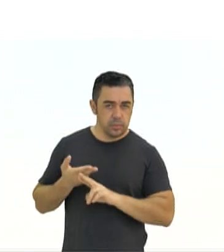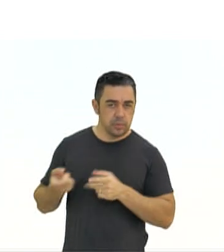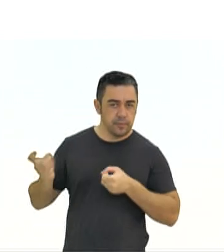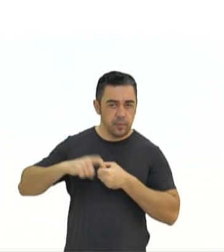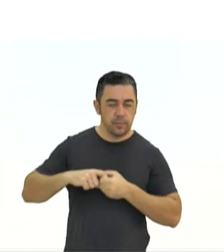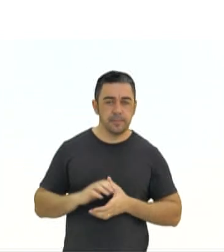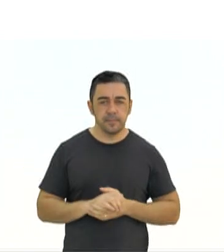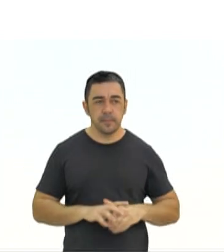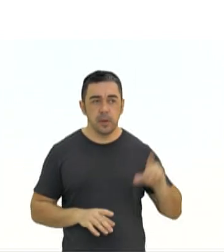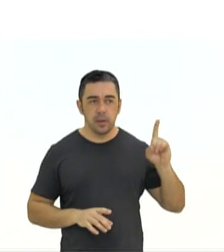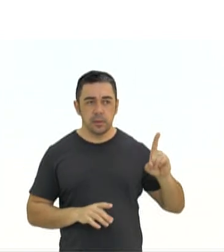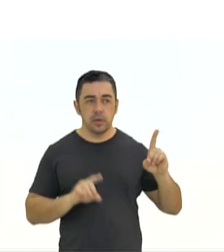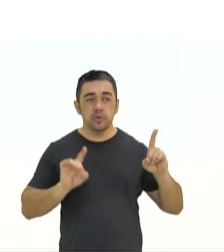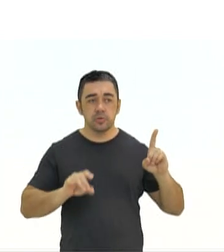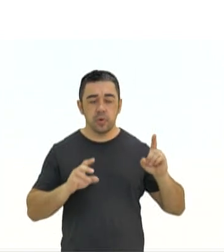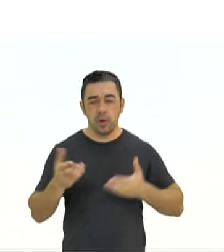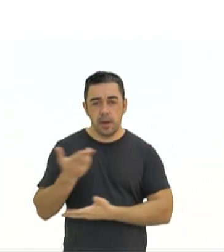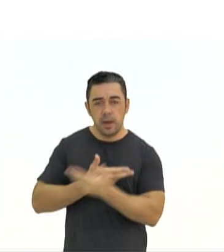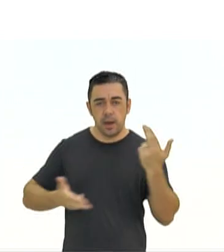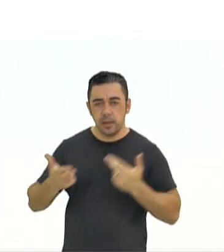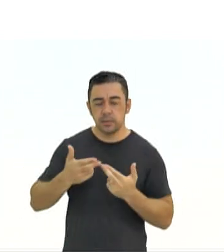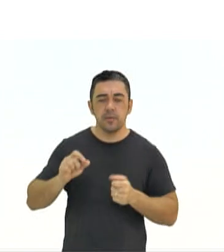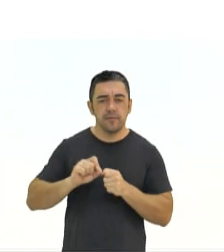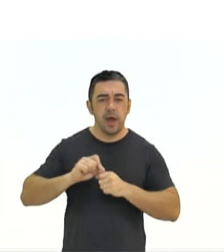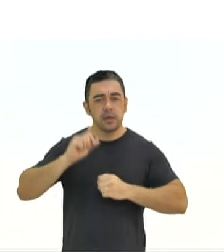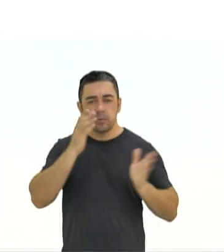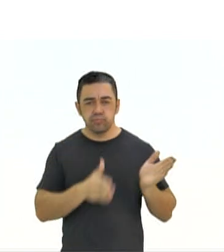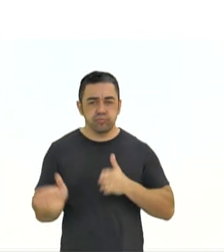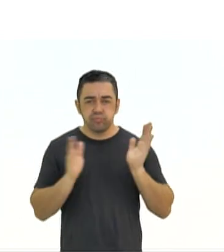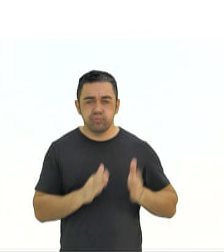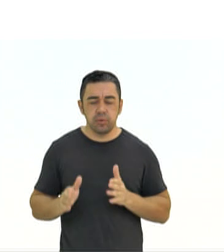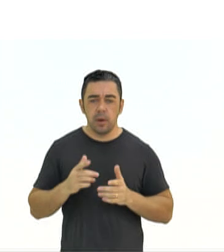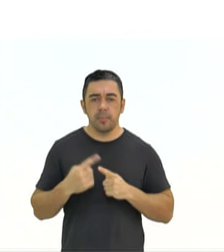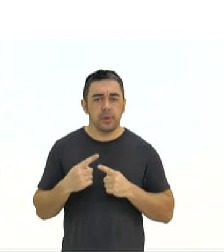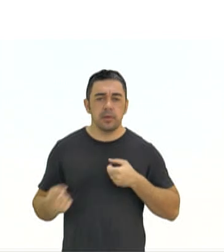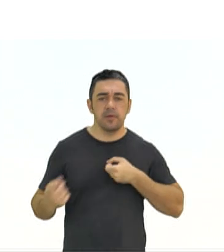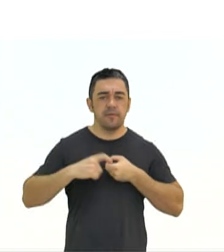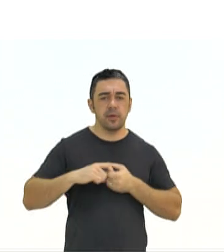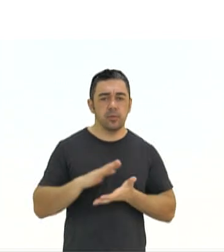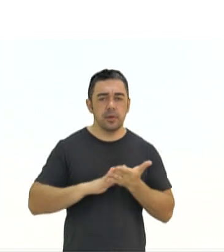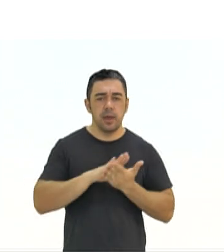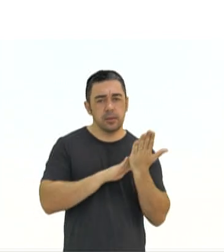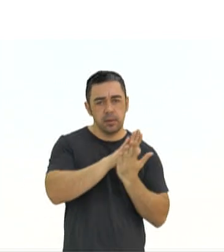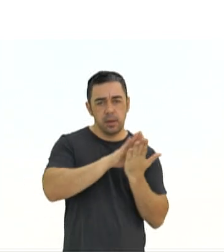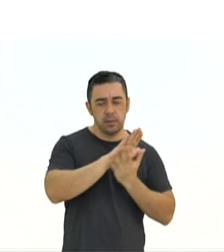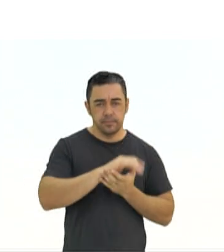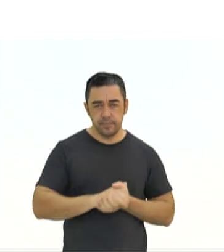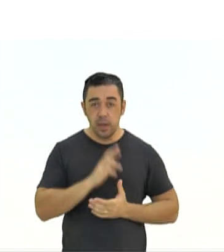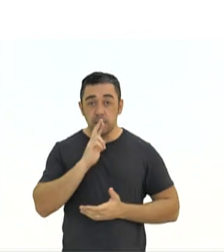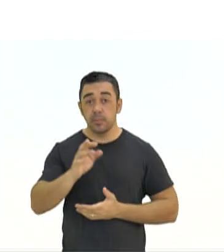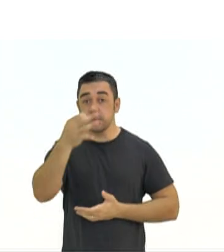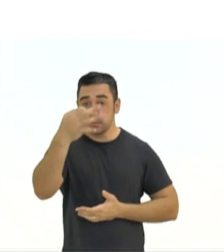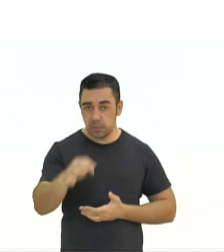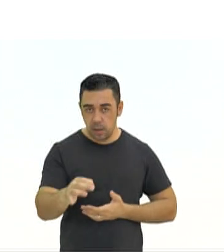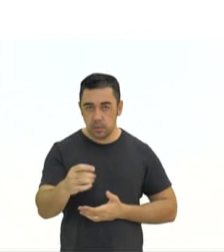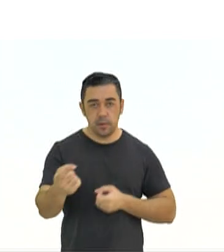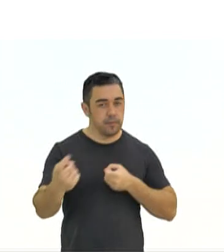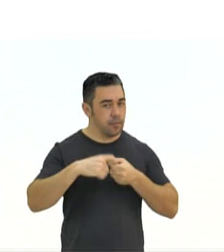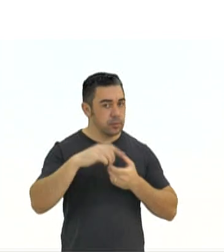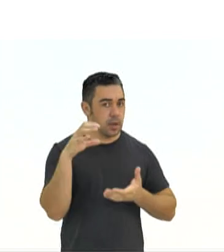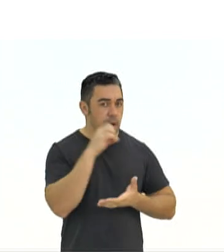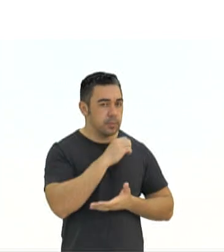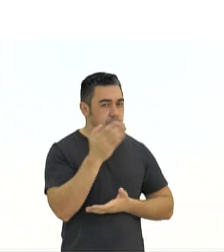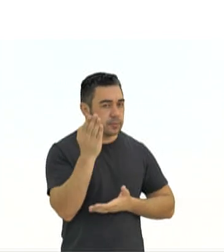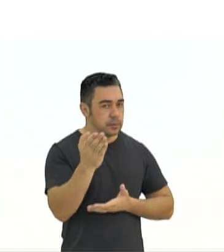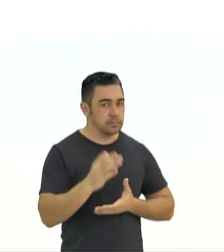letra D, apenas nas relações de produção, porque essas não têm vinculação com o consumo? Marque a alternativa certa, volto